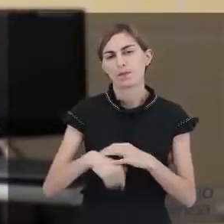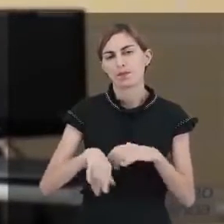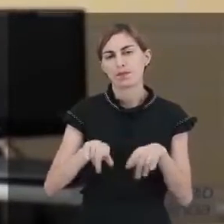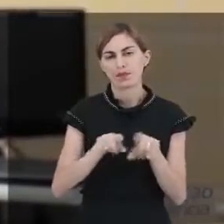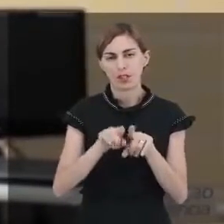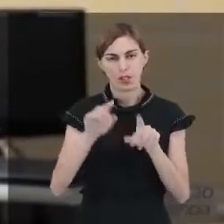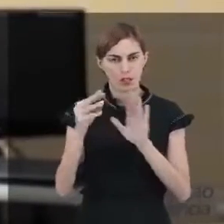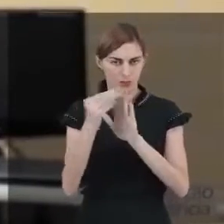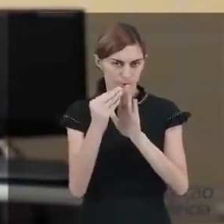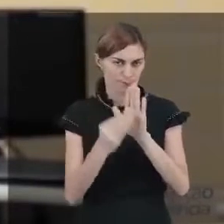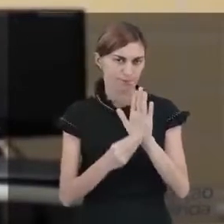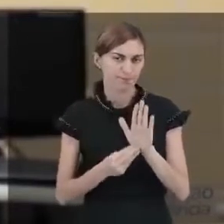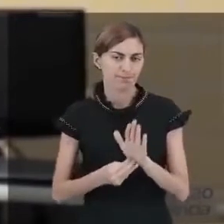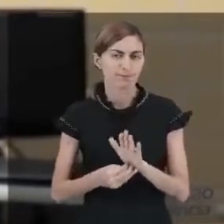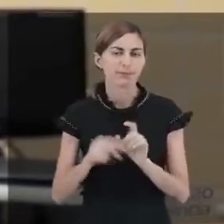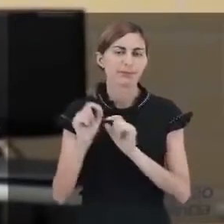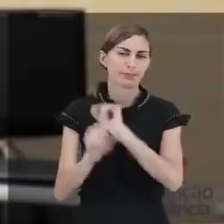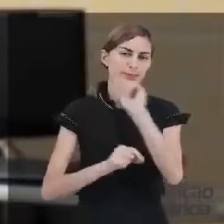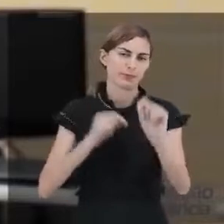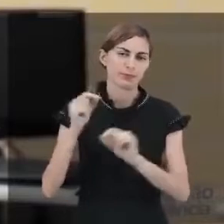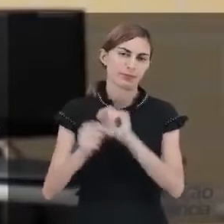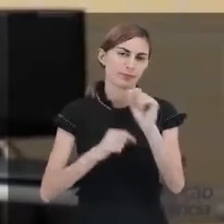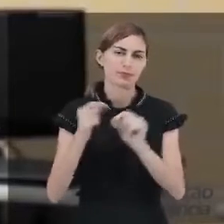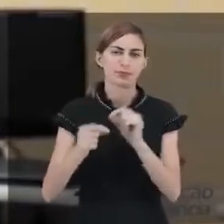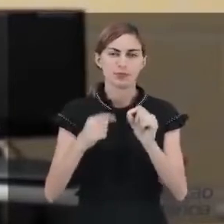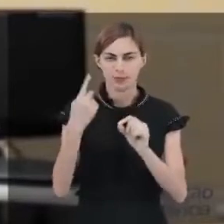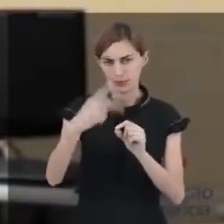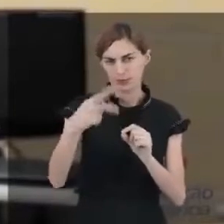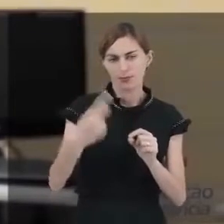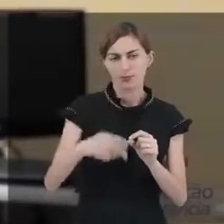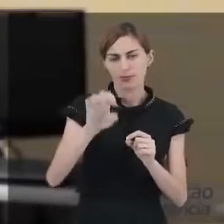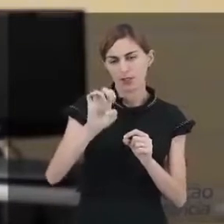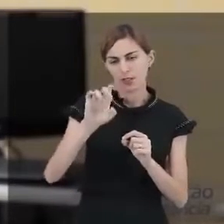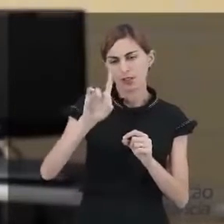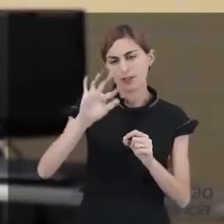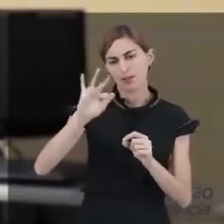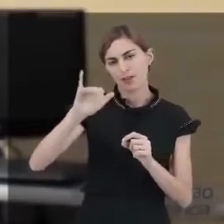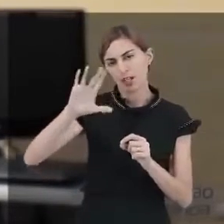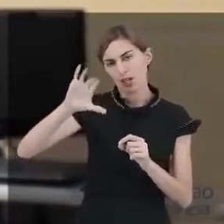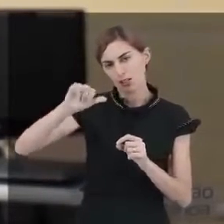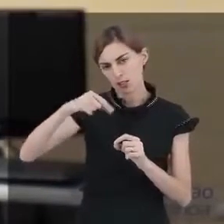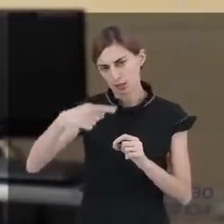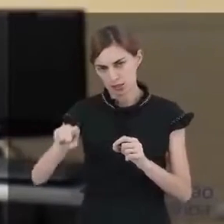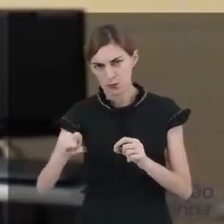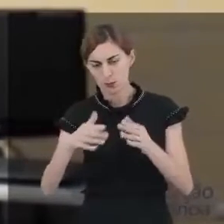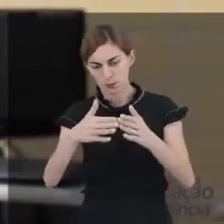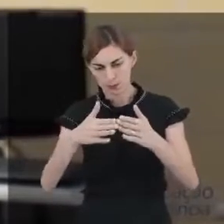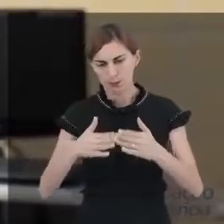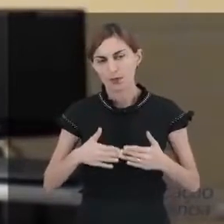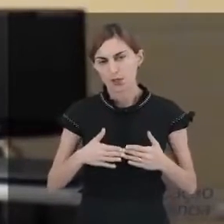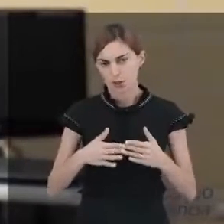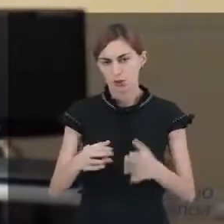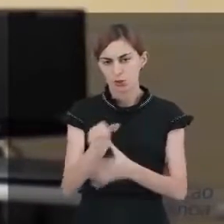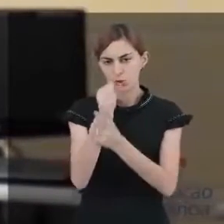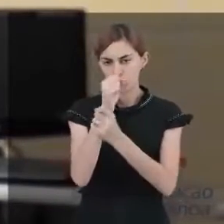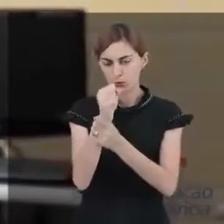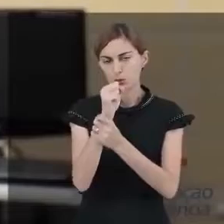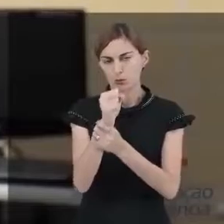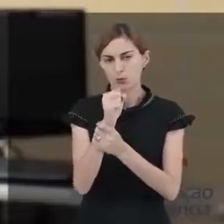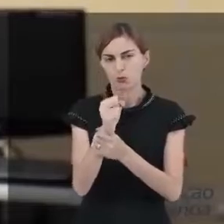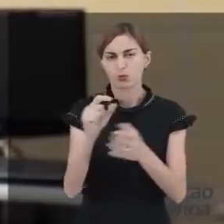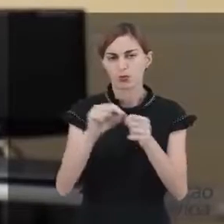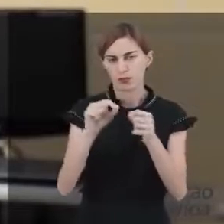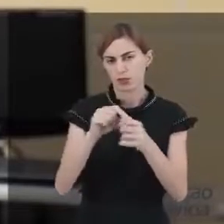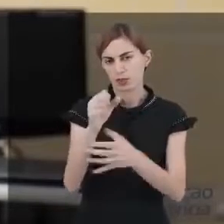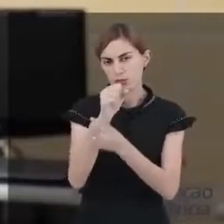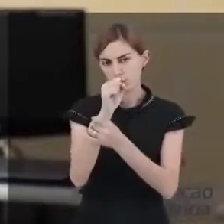ela coloca que aquela edificação que for pedir seguro, que for fazer seguro a